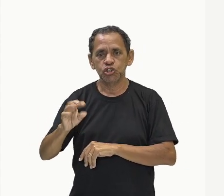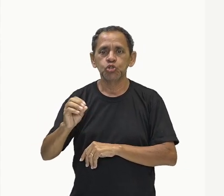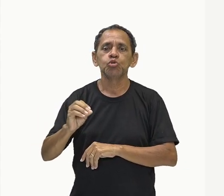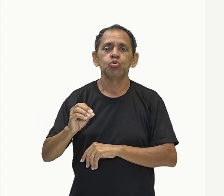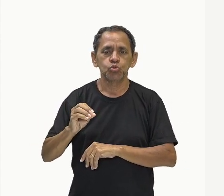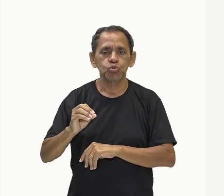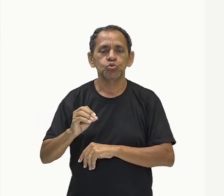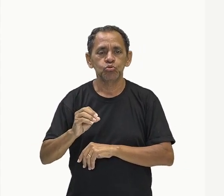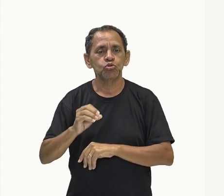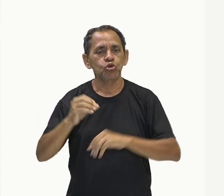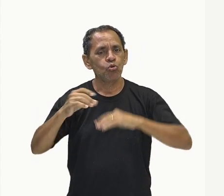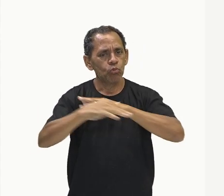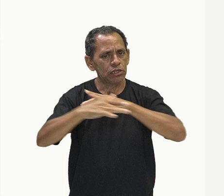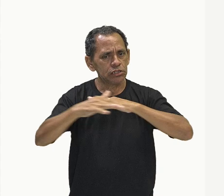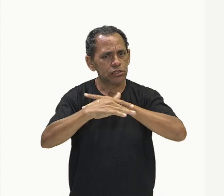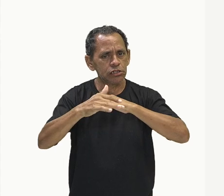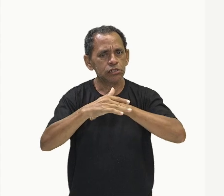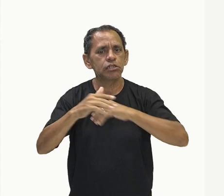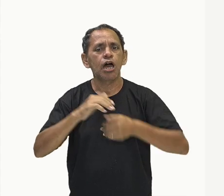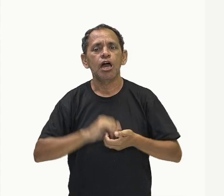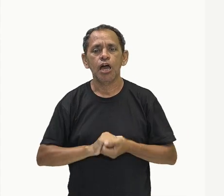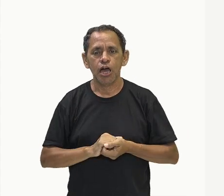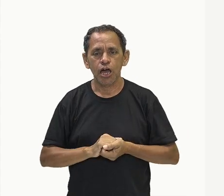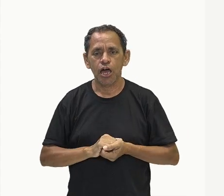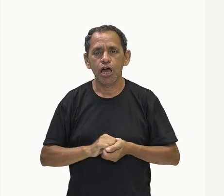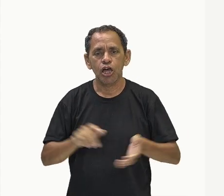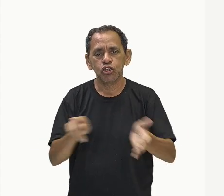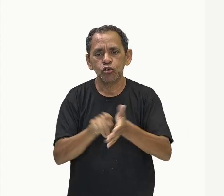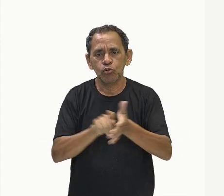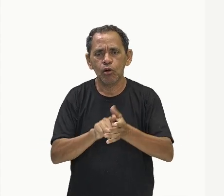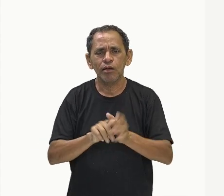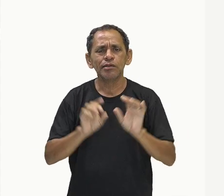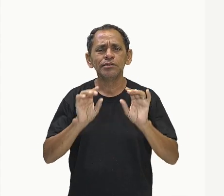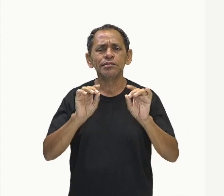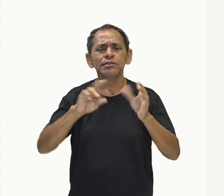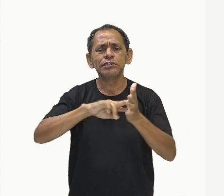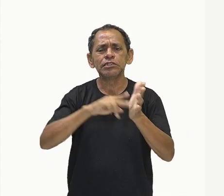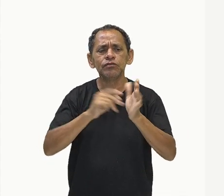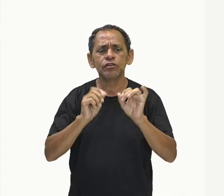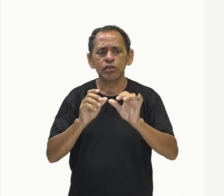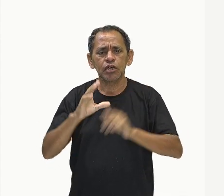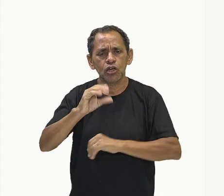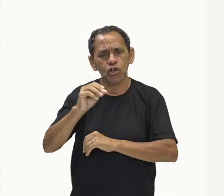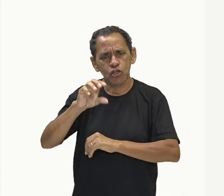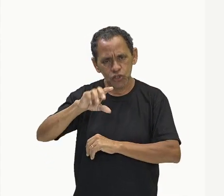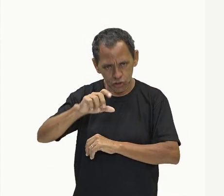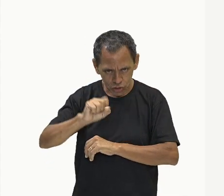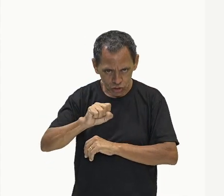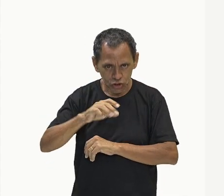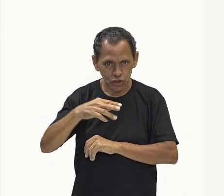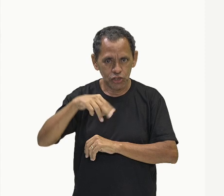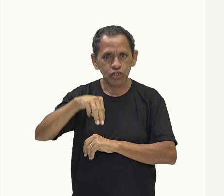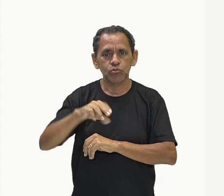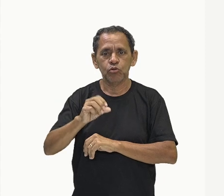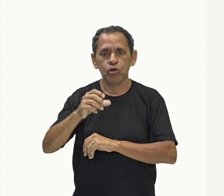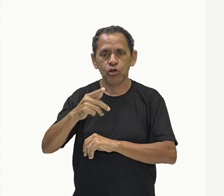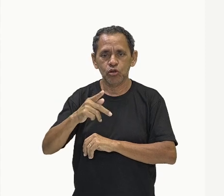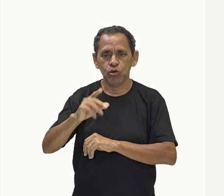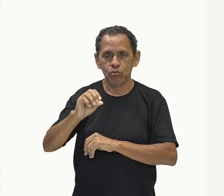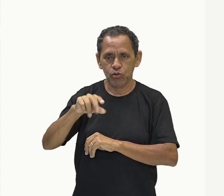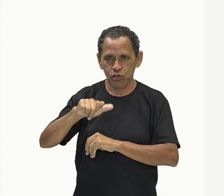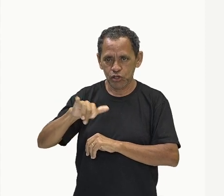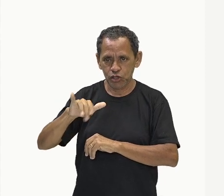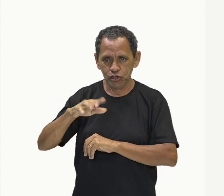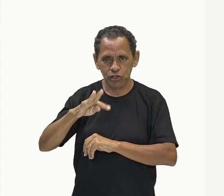cidade totalmente cosmopolita. O que é isso, professor? Cosmopolita, que palavra,